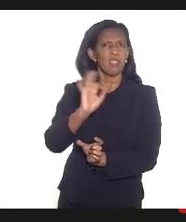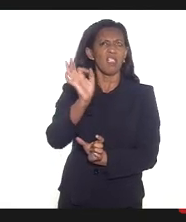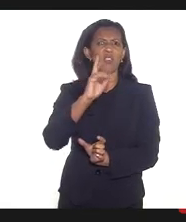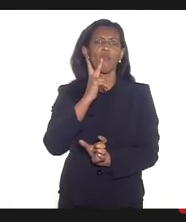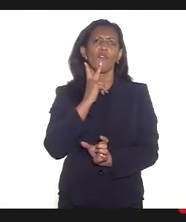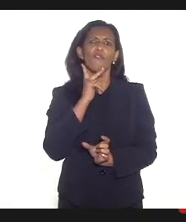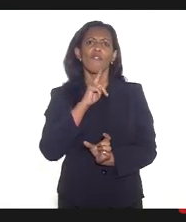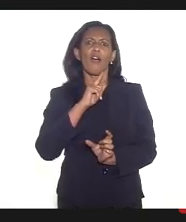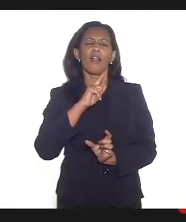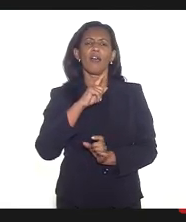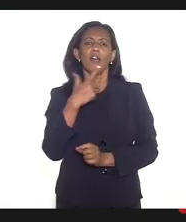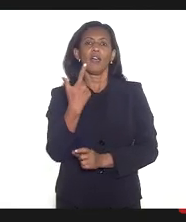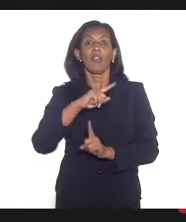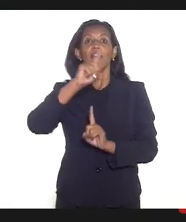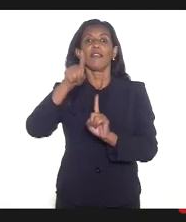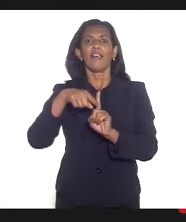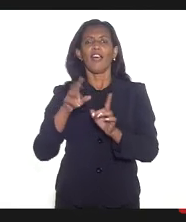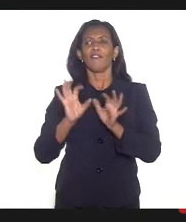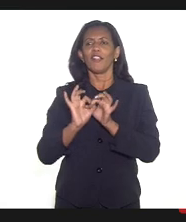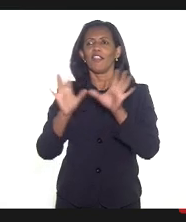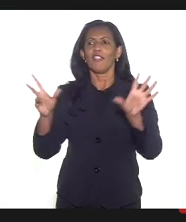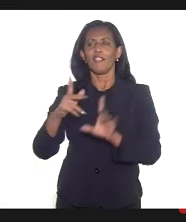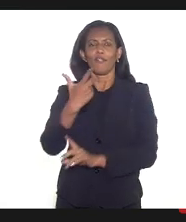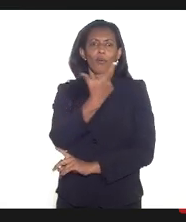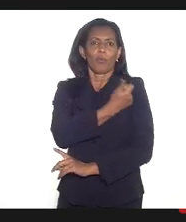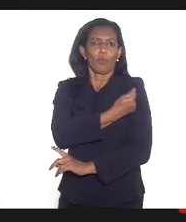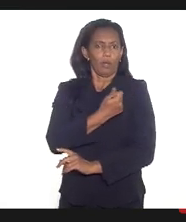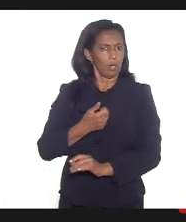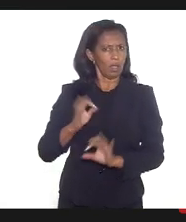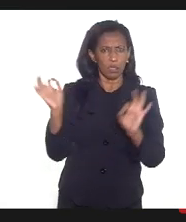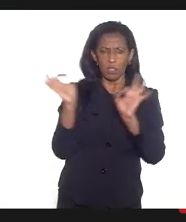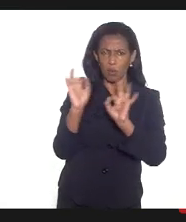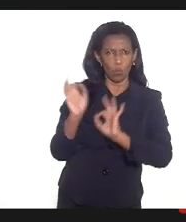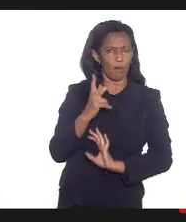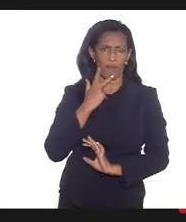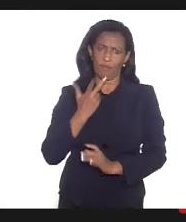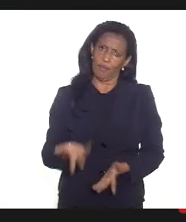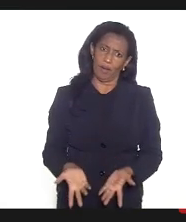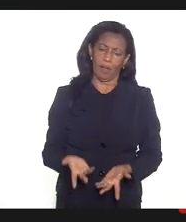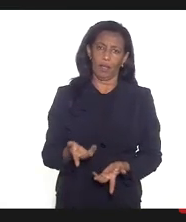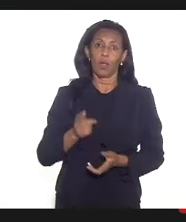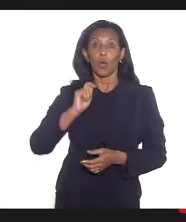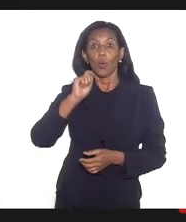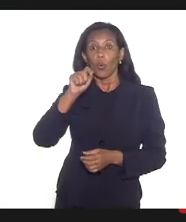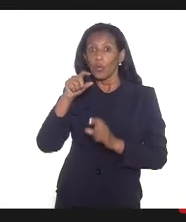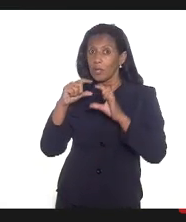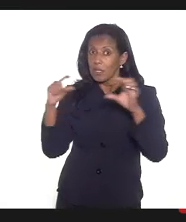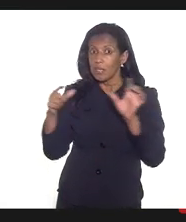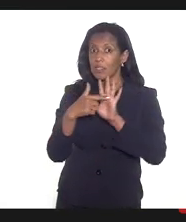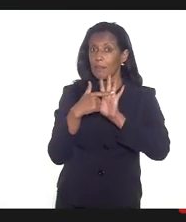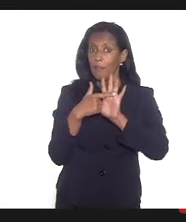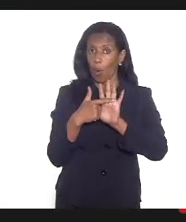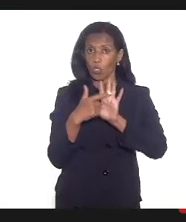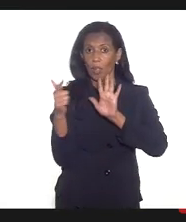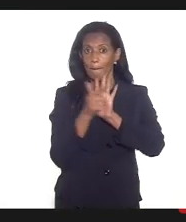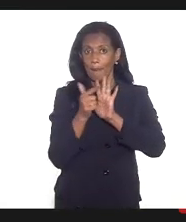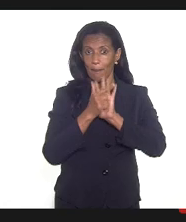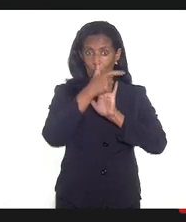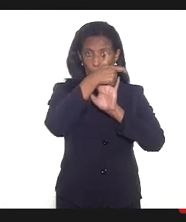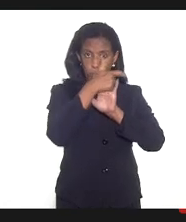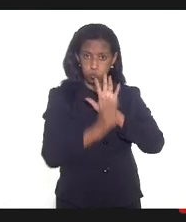dizer gestantes também a vontade essa medicação nem uma bula de remédio vai dizer isso o que se diz nas bulas de